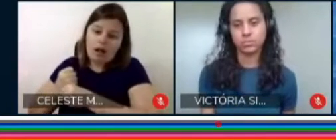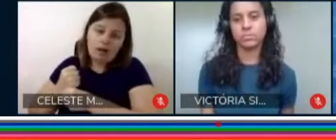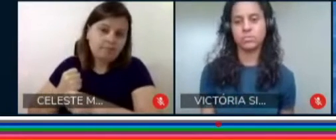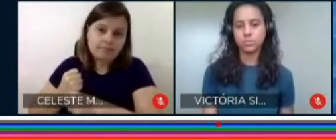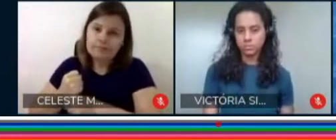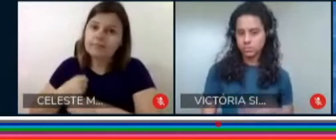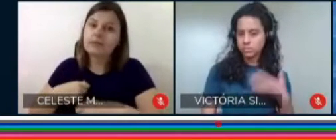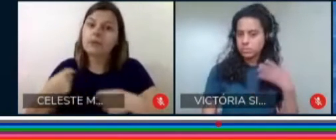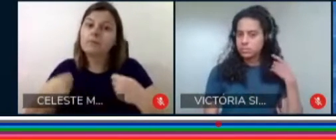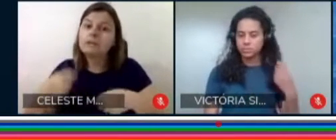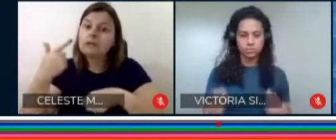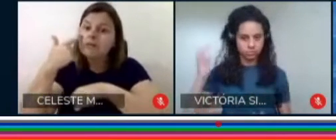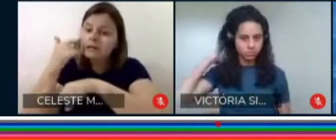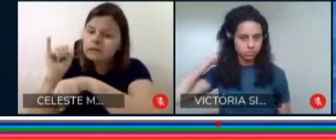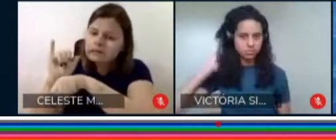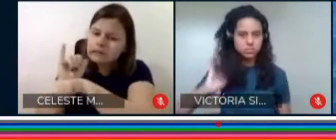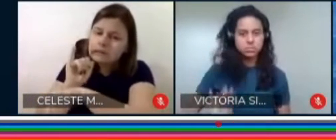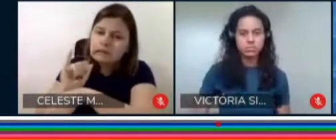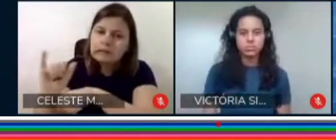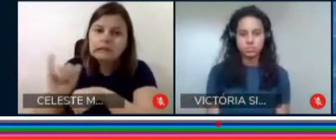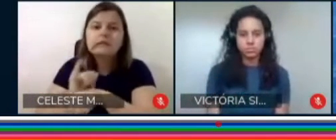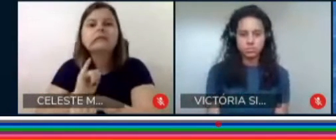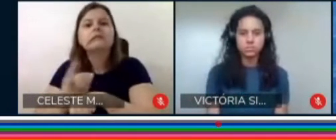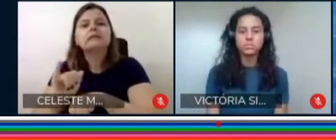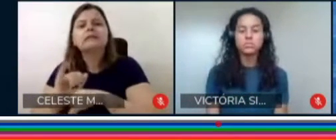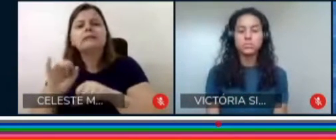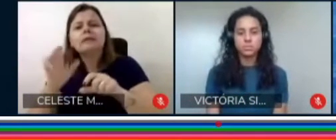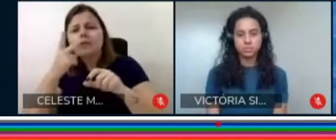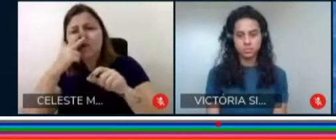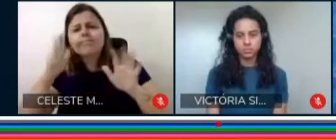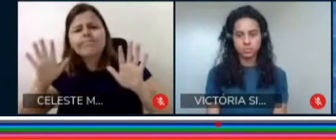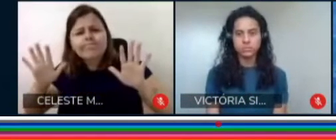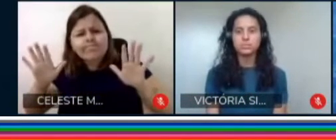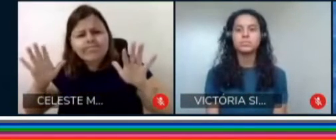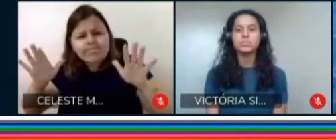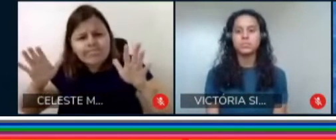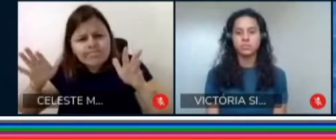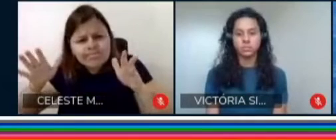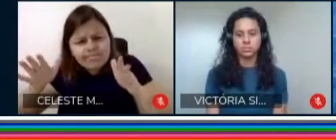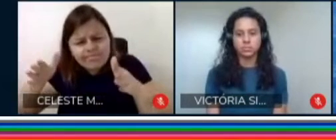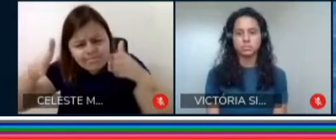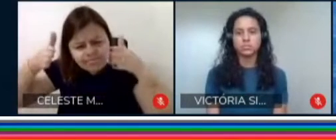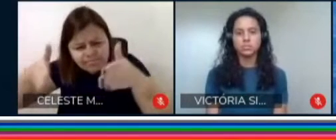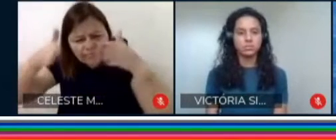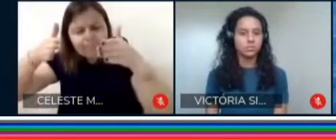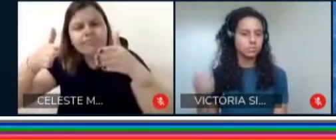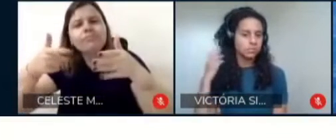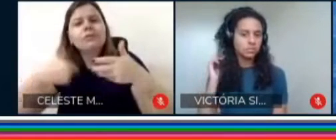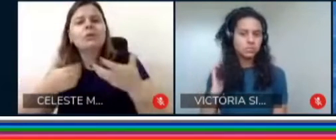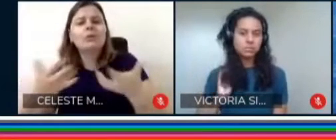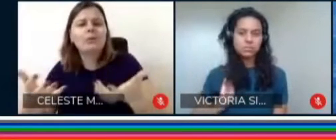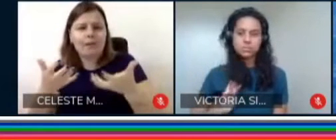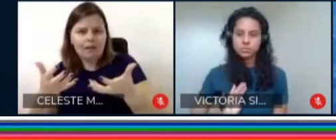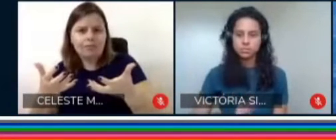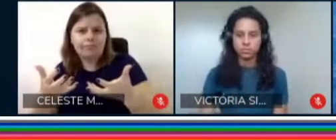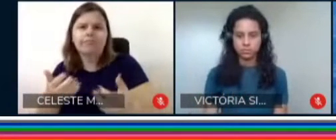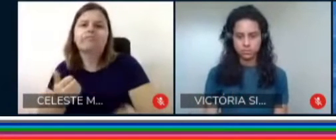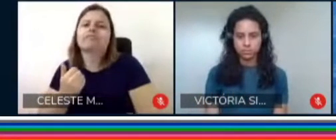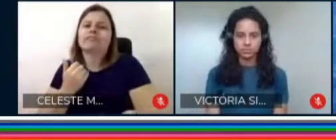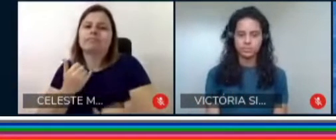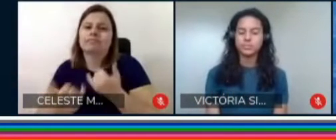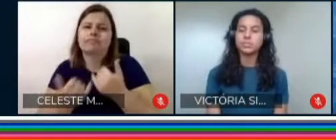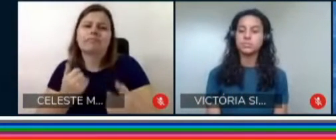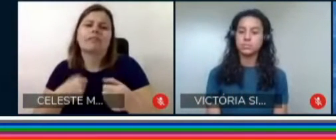preciso desenvolver estratégias para encontrar exatamente o que eu quero, né? Como é que eu faço isso? Então, eu faço